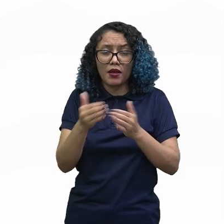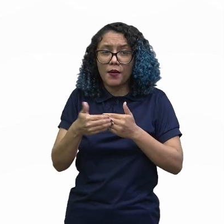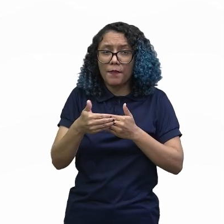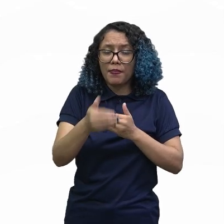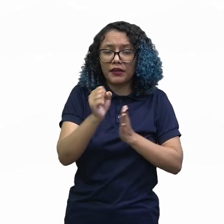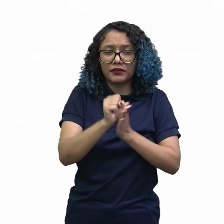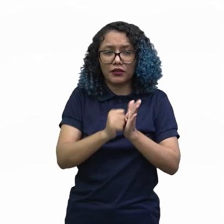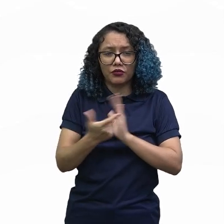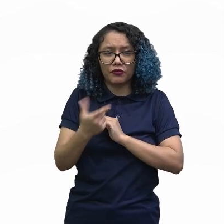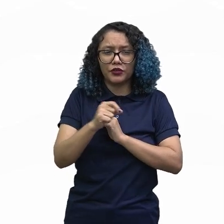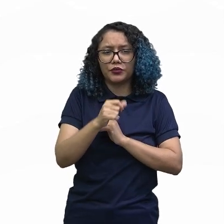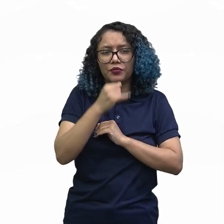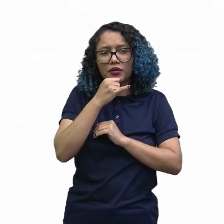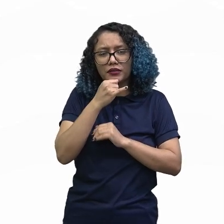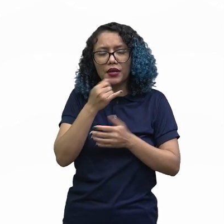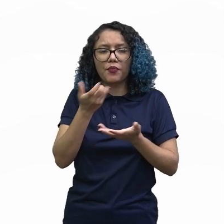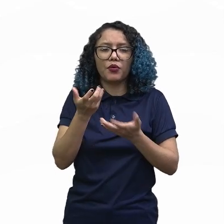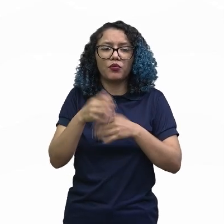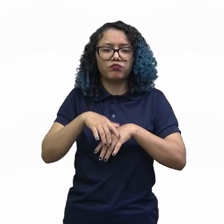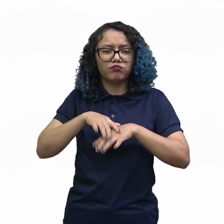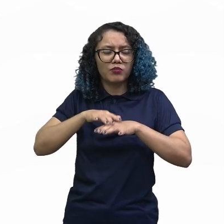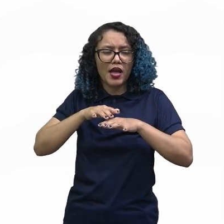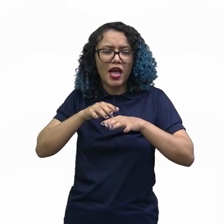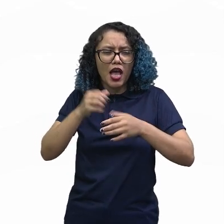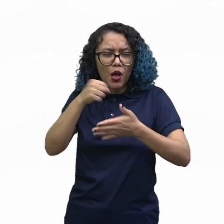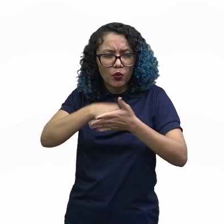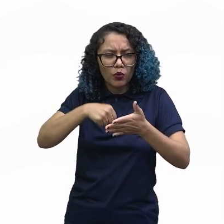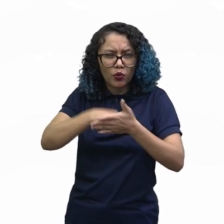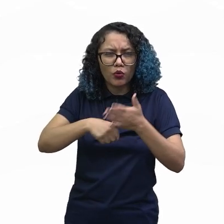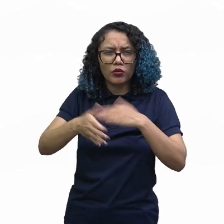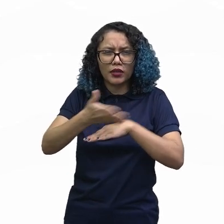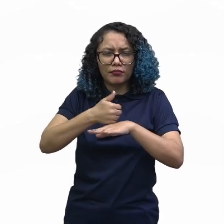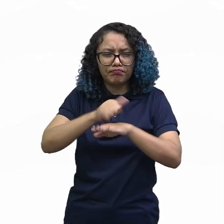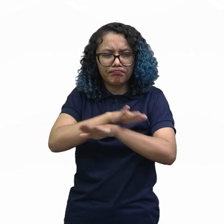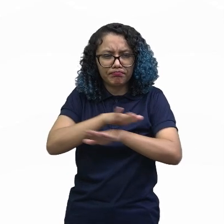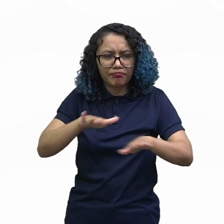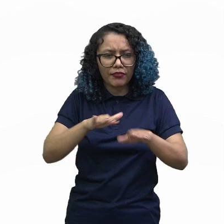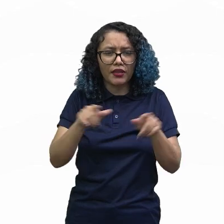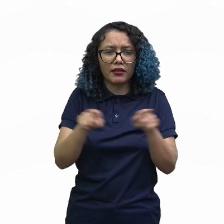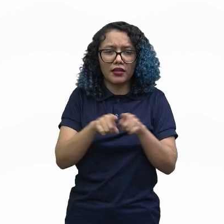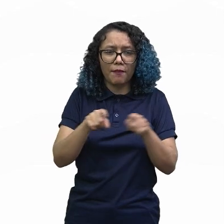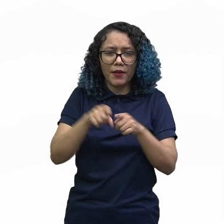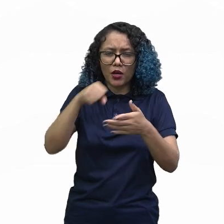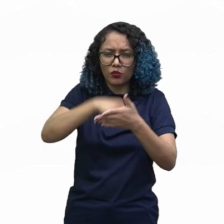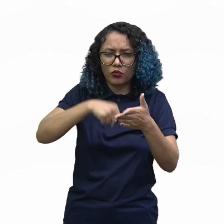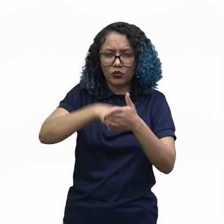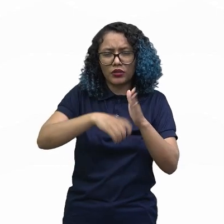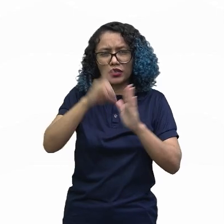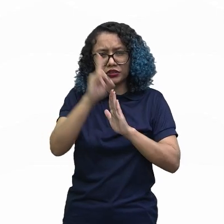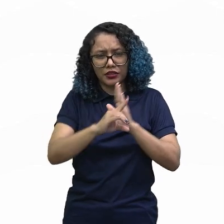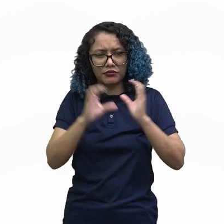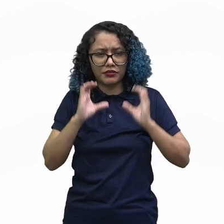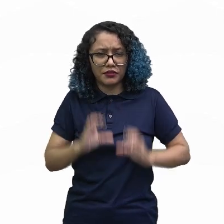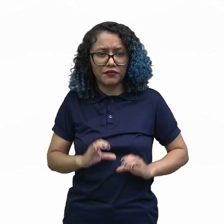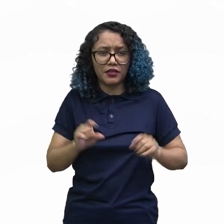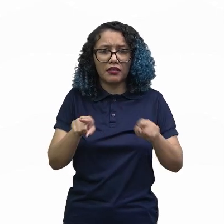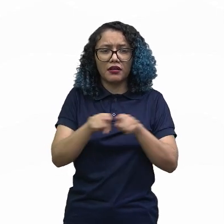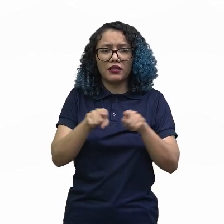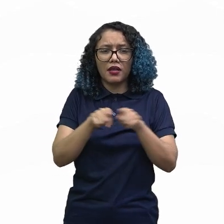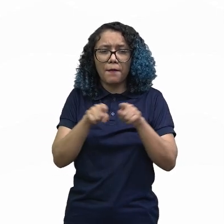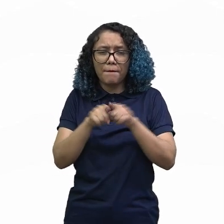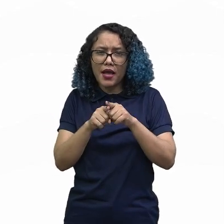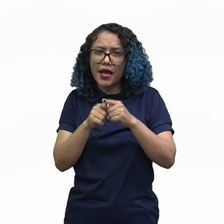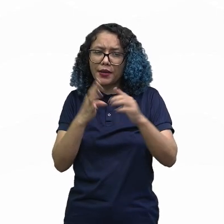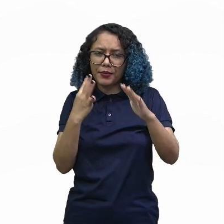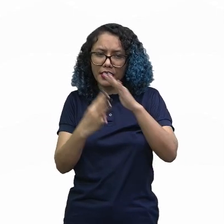de descolonização, a luta pelos direitos civis, a migração internacional e o debate